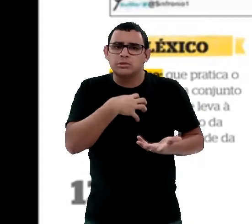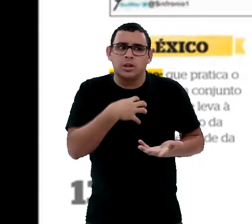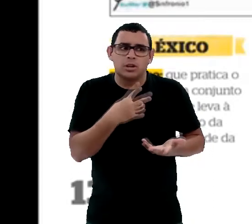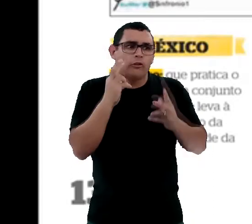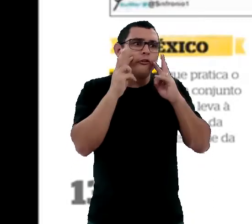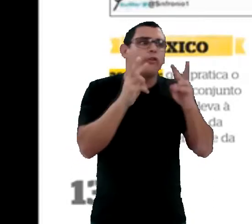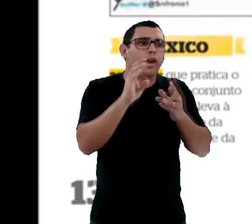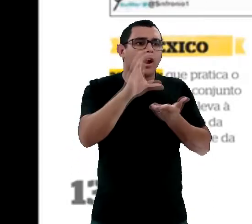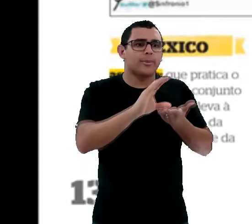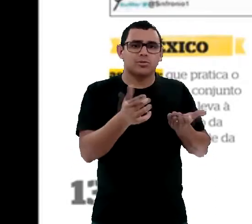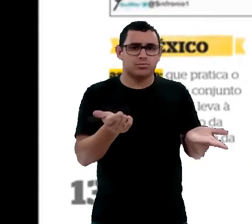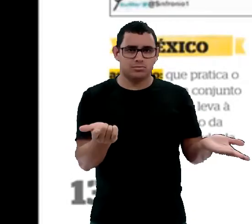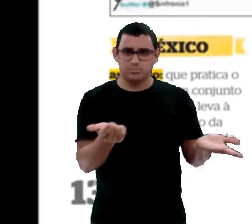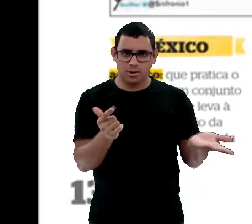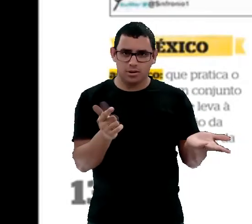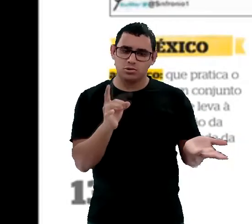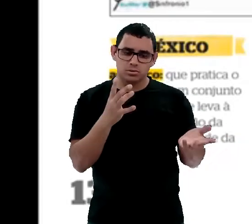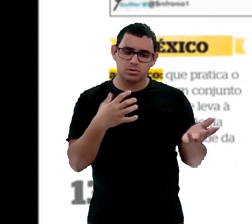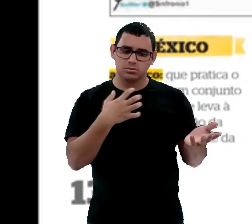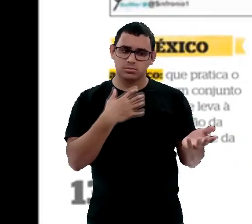mundo. E ao longo do tempo,